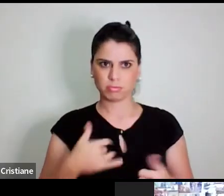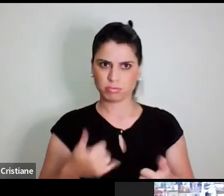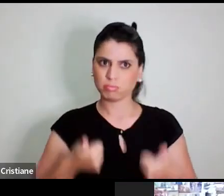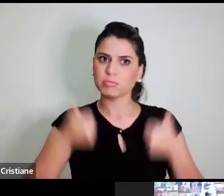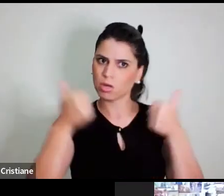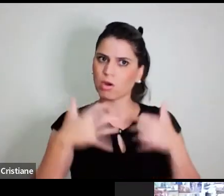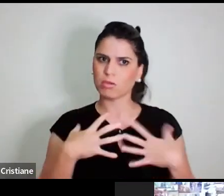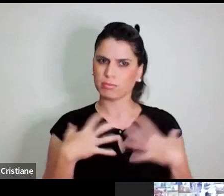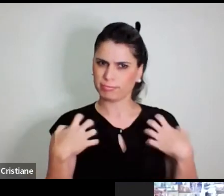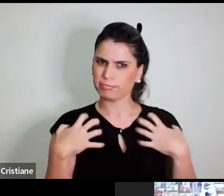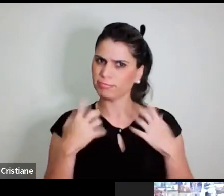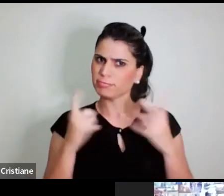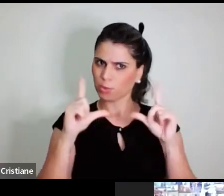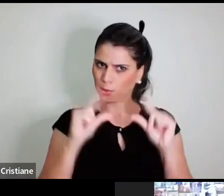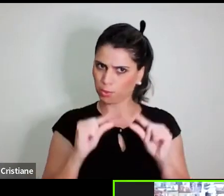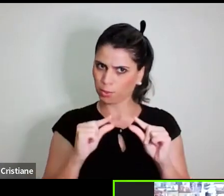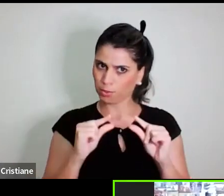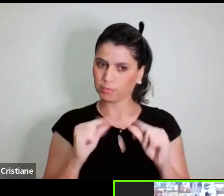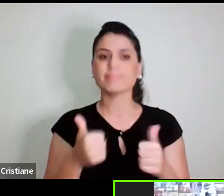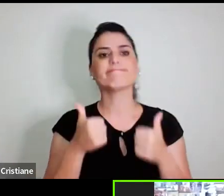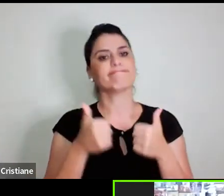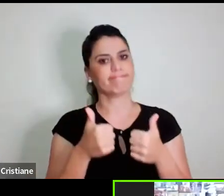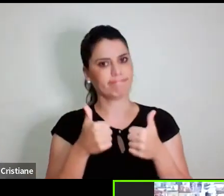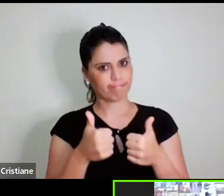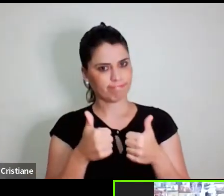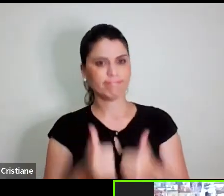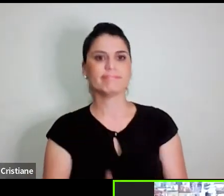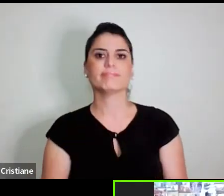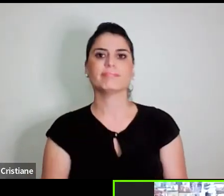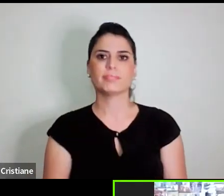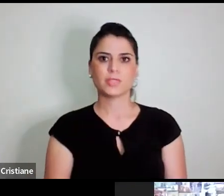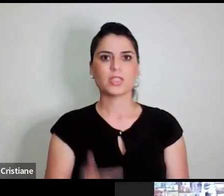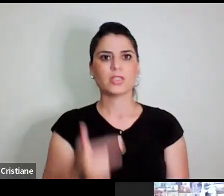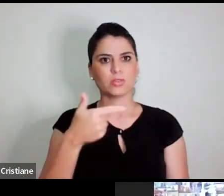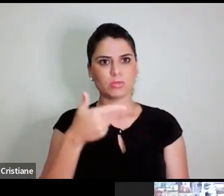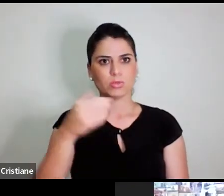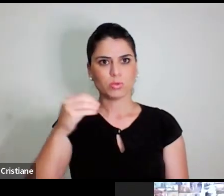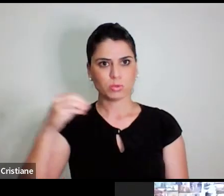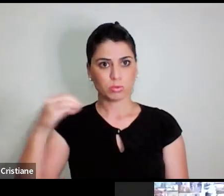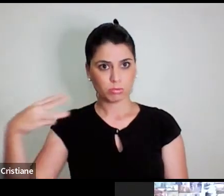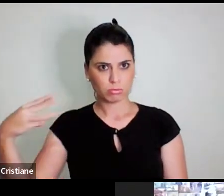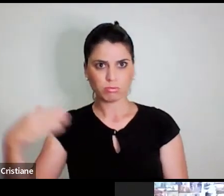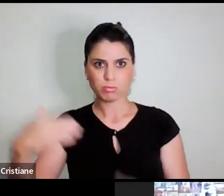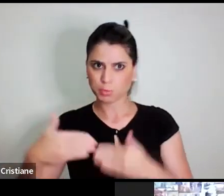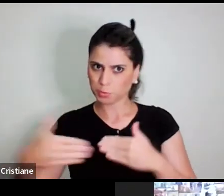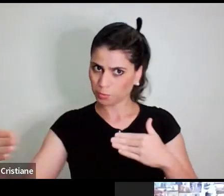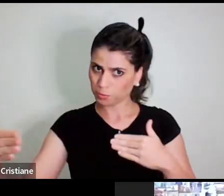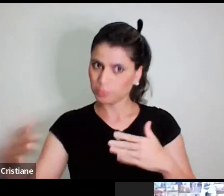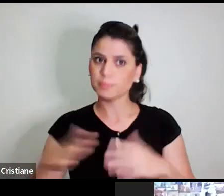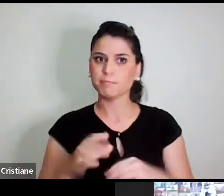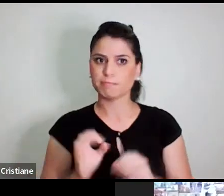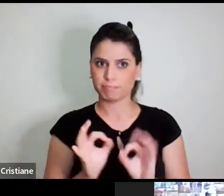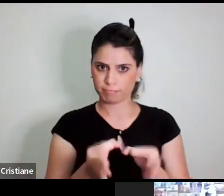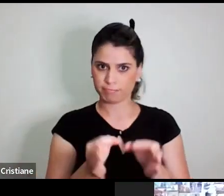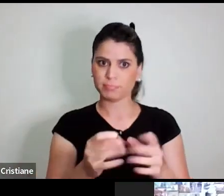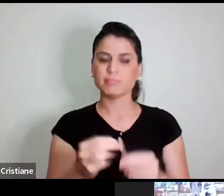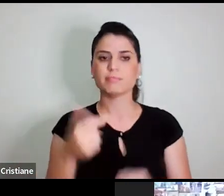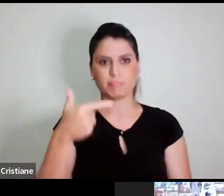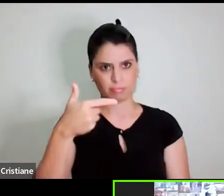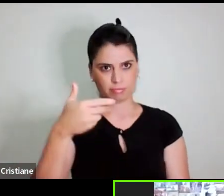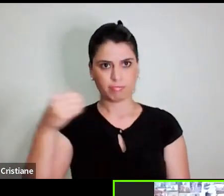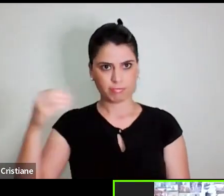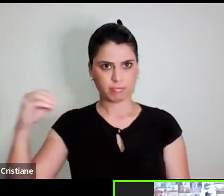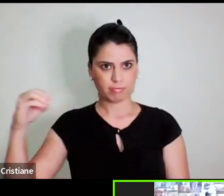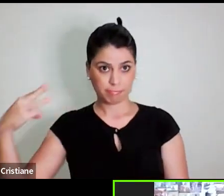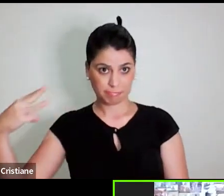Sim. Aí ele 2001, falou, aham, de 2001 para cá 2003, você procurou. de 2003,